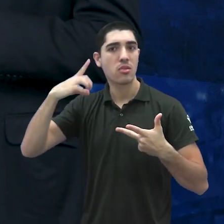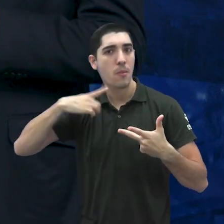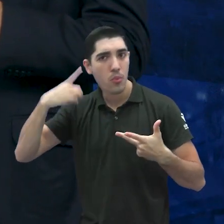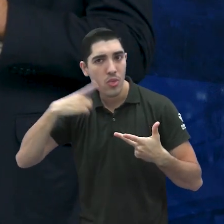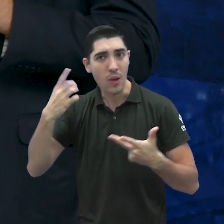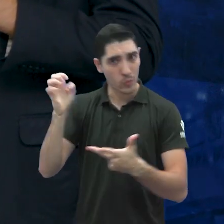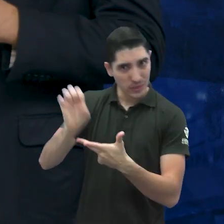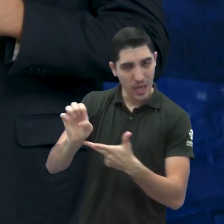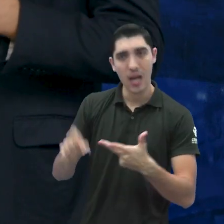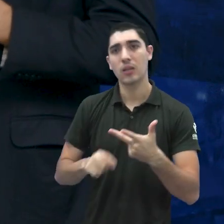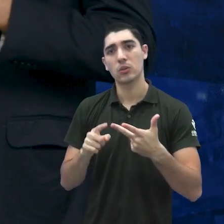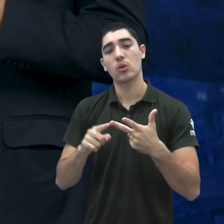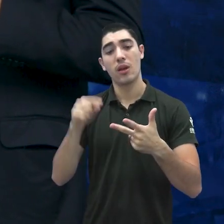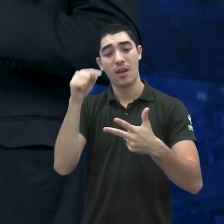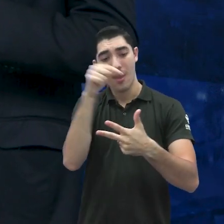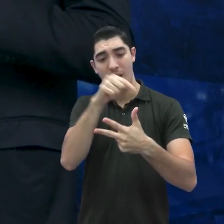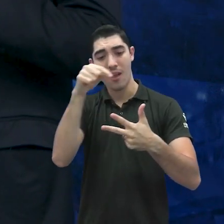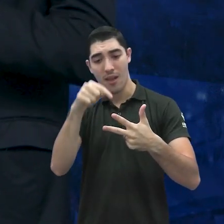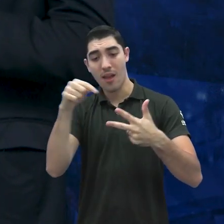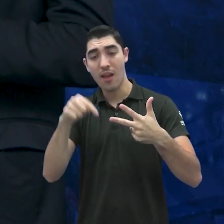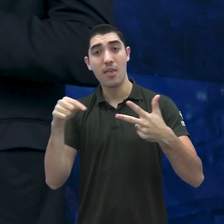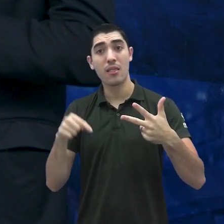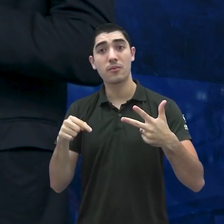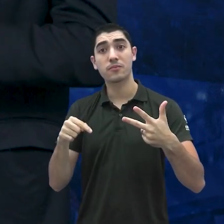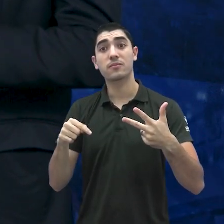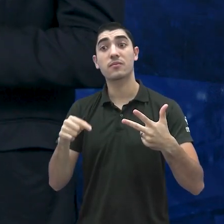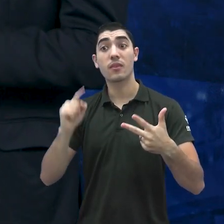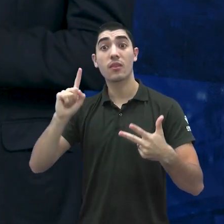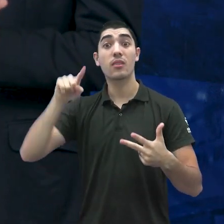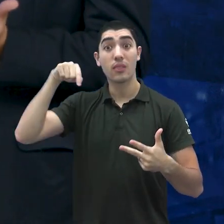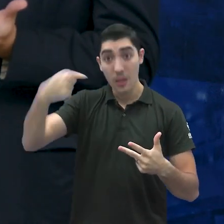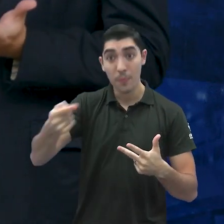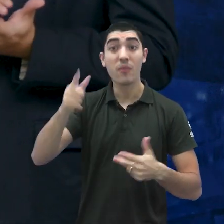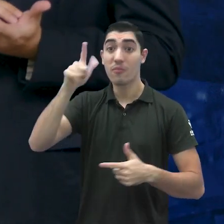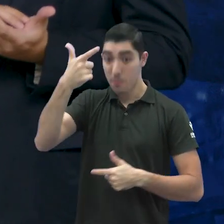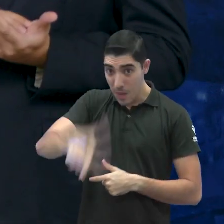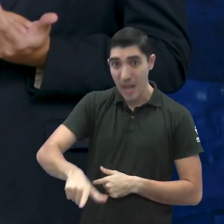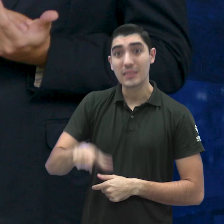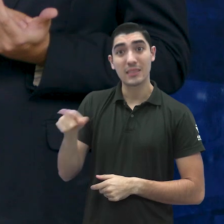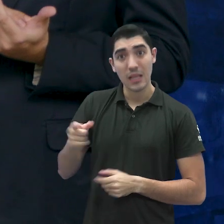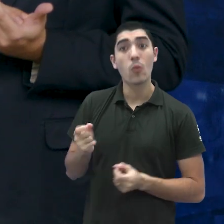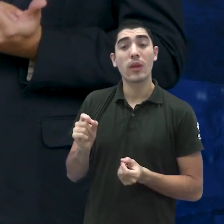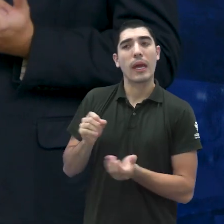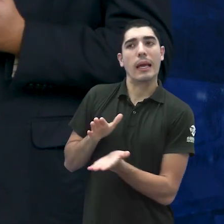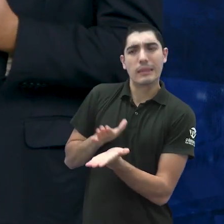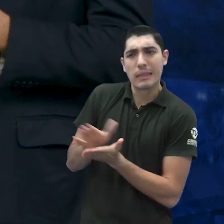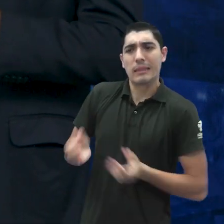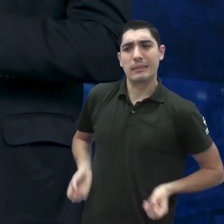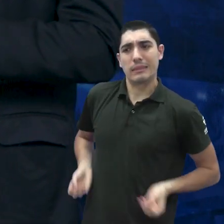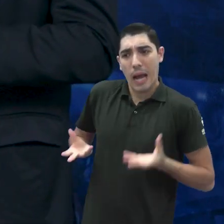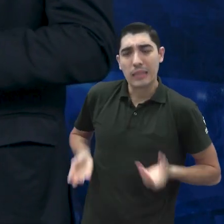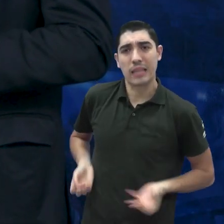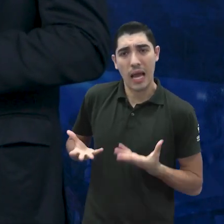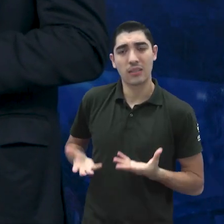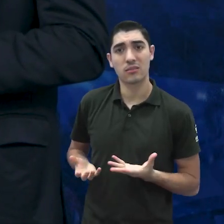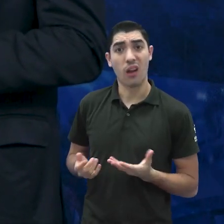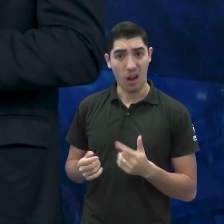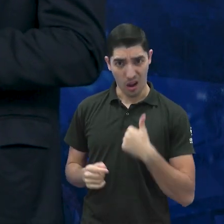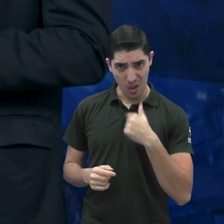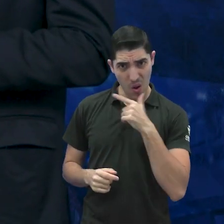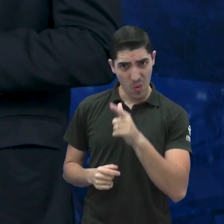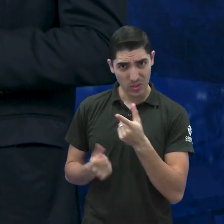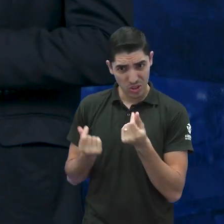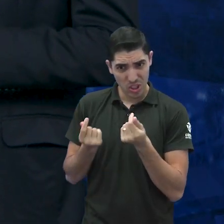estadual, que precisarão ser lembrados com mais eficiência, eles vão ter que gastar um tanto quanto mais. E isso não necessariamente vai te dar